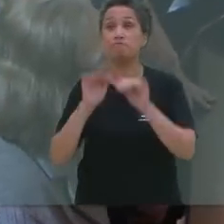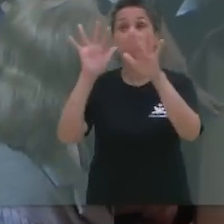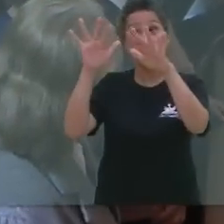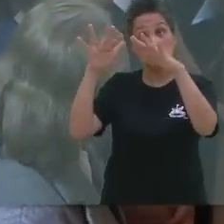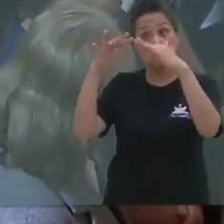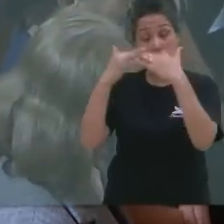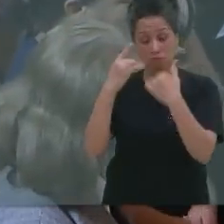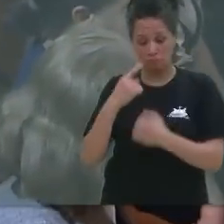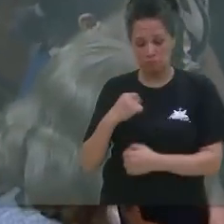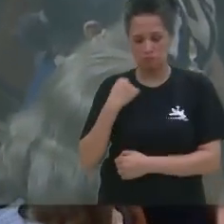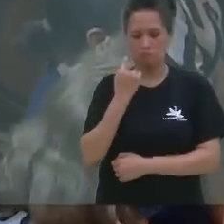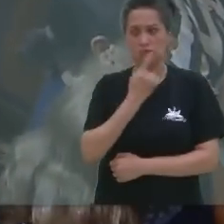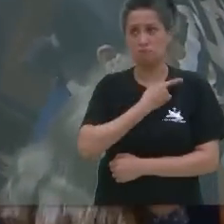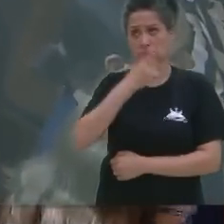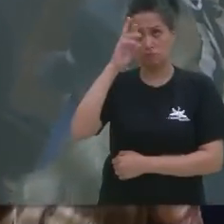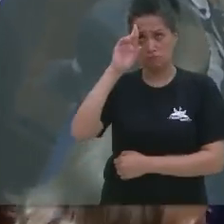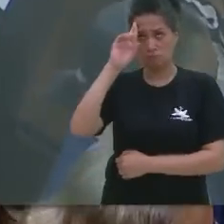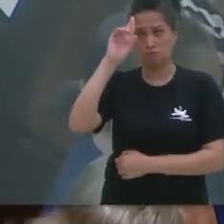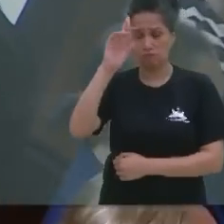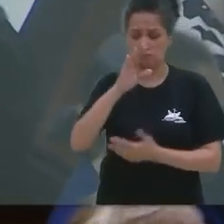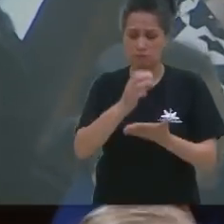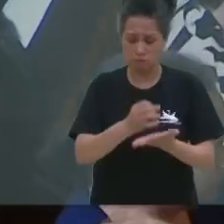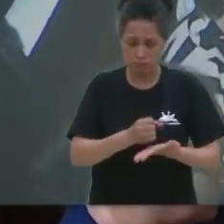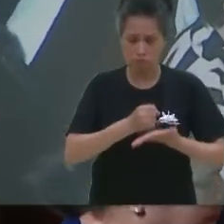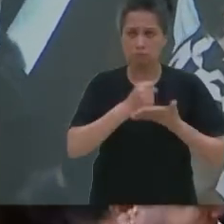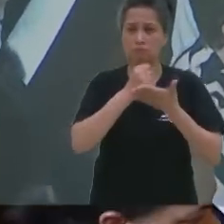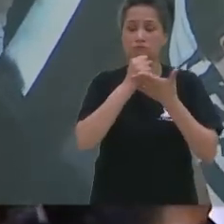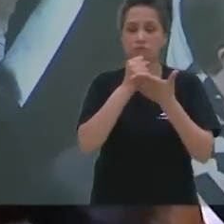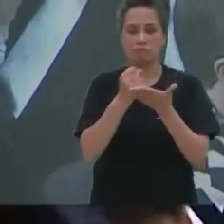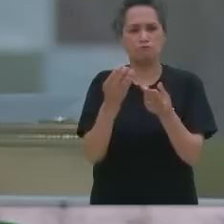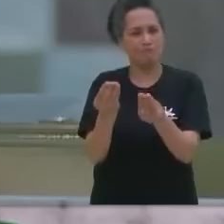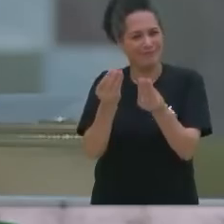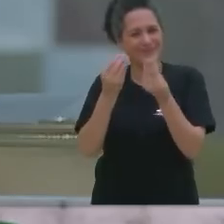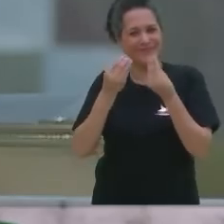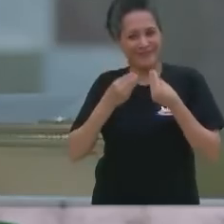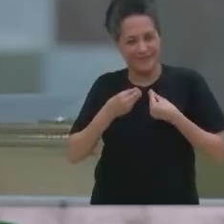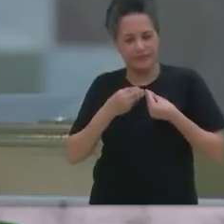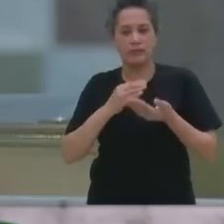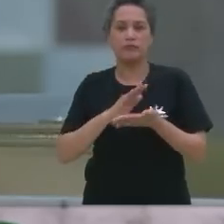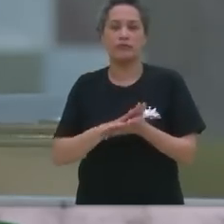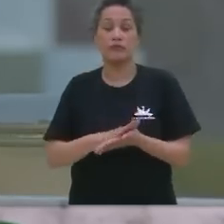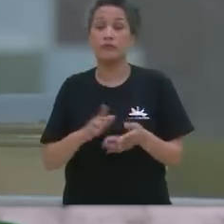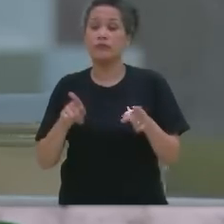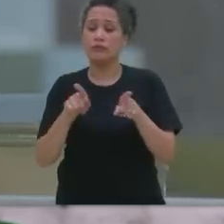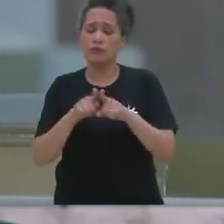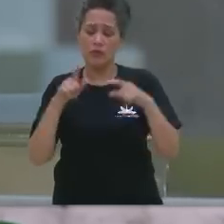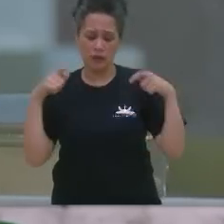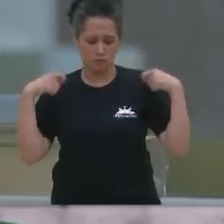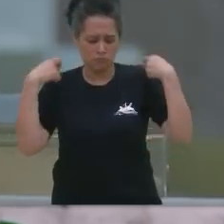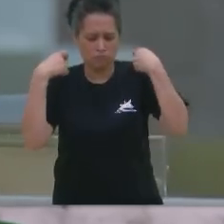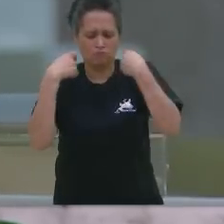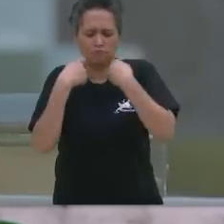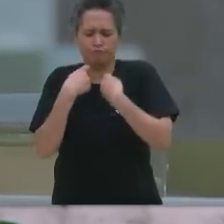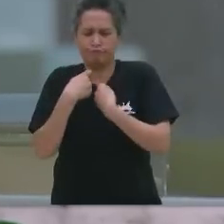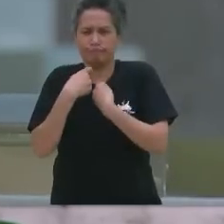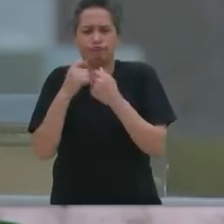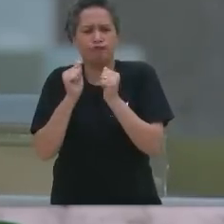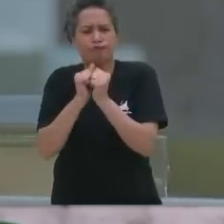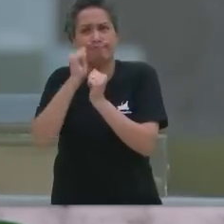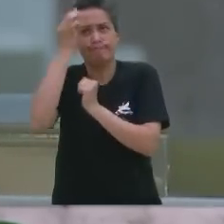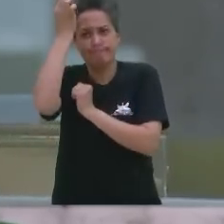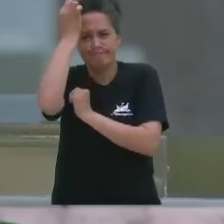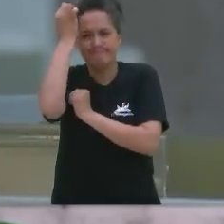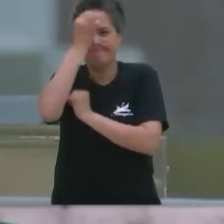Atendei-nos, Senhor, e a salvação nos concedei. Revesti-nos, Senhor, do vosso Espírito